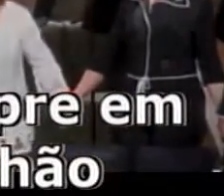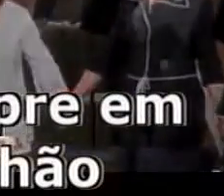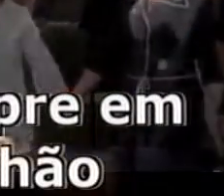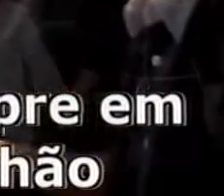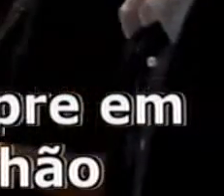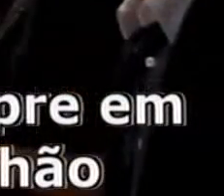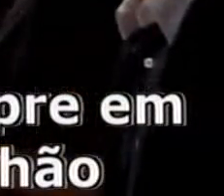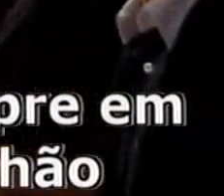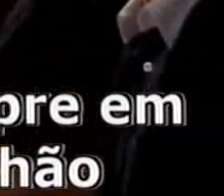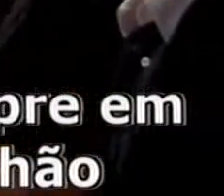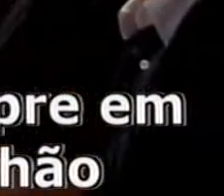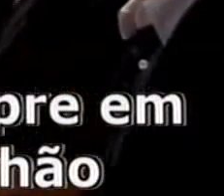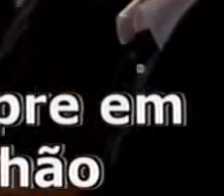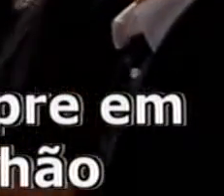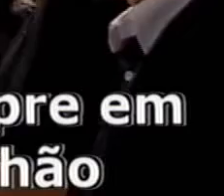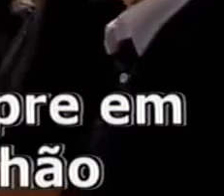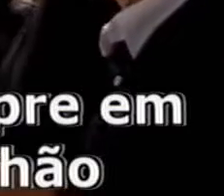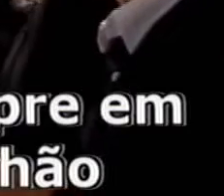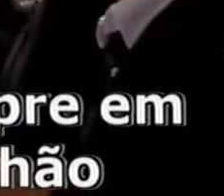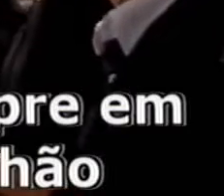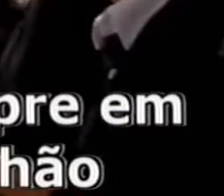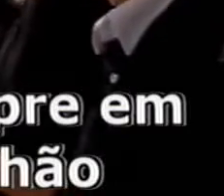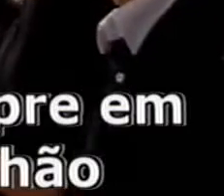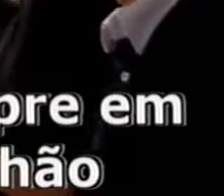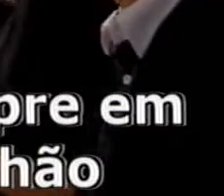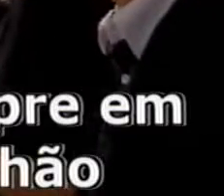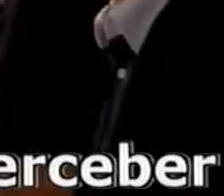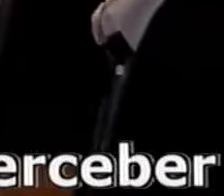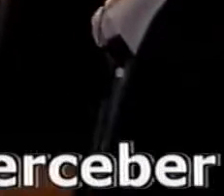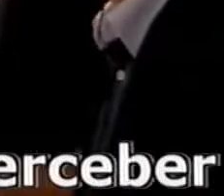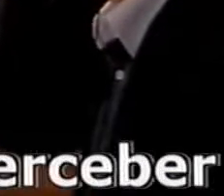viver sempre em comunhão,